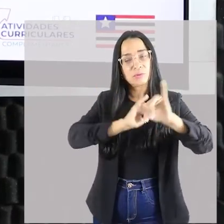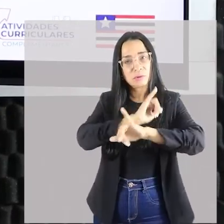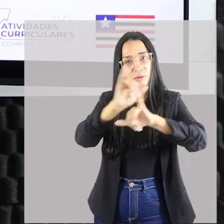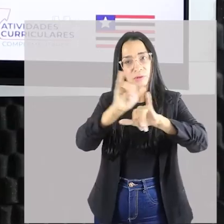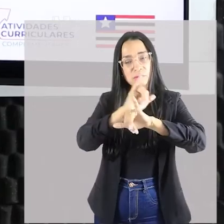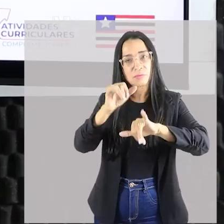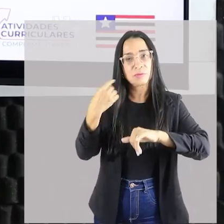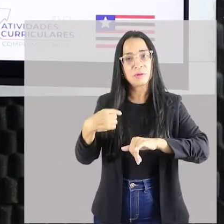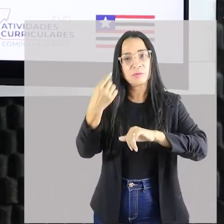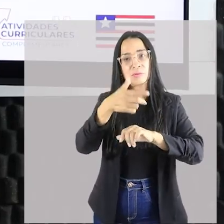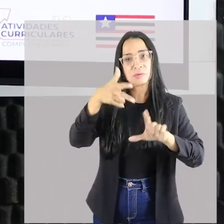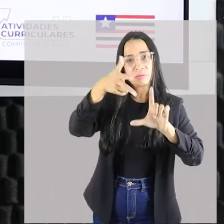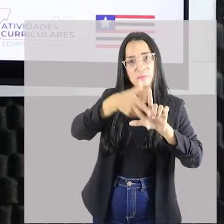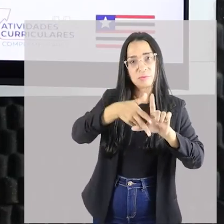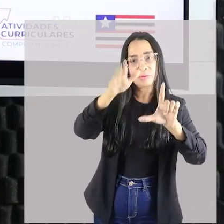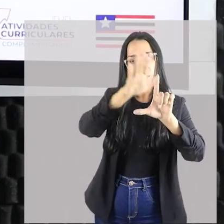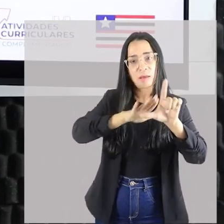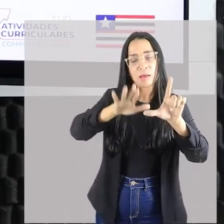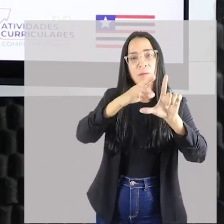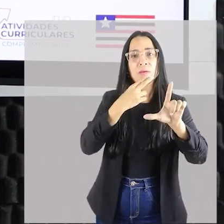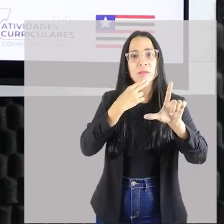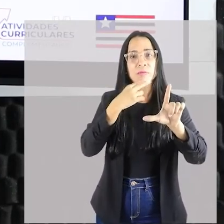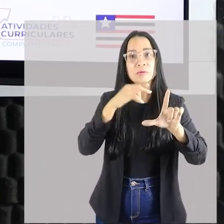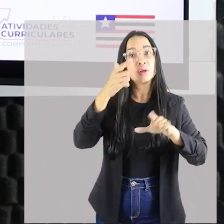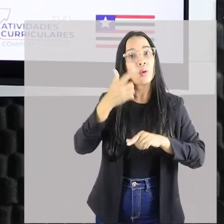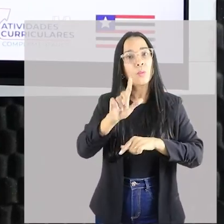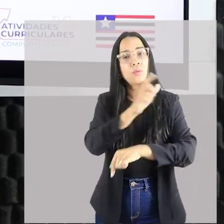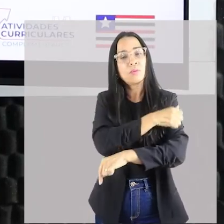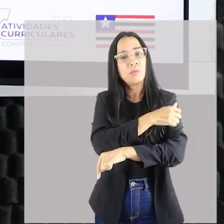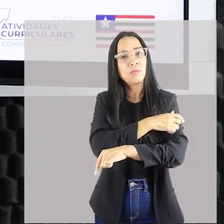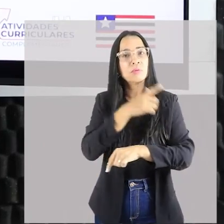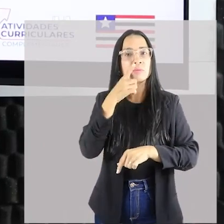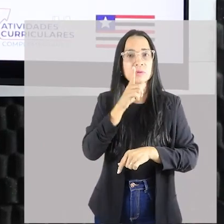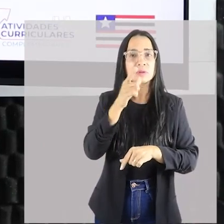né, os nossos vídeos e a nossa plataforma e outros estudantes